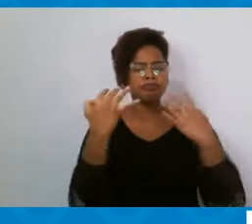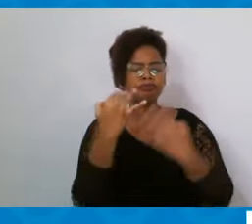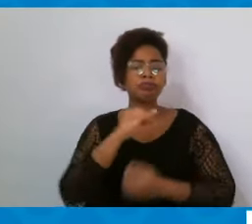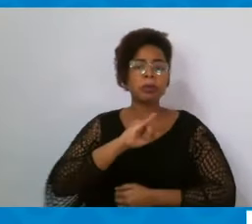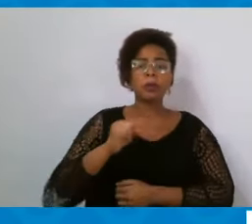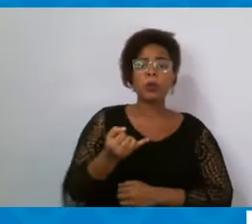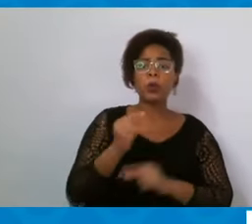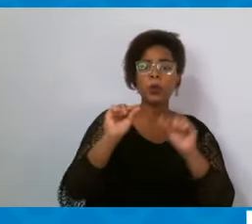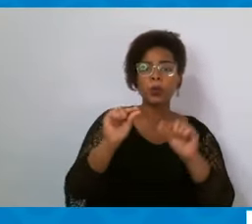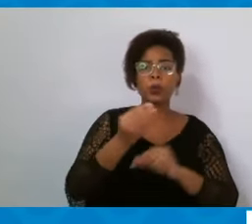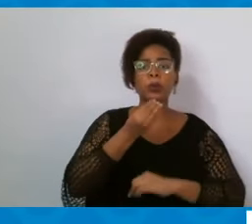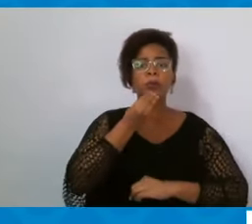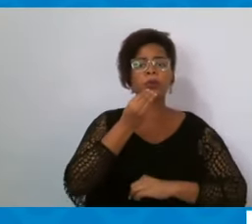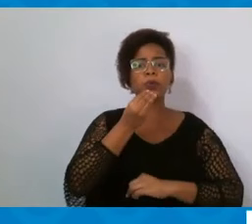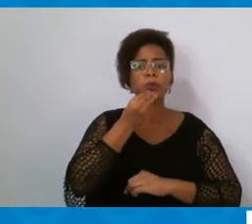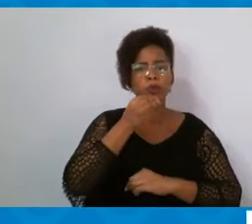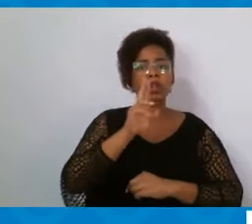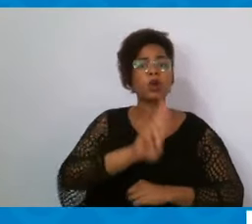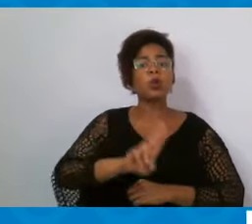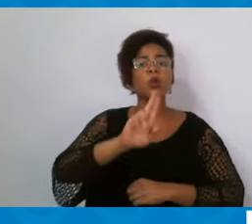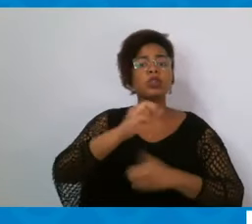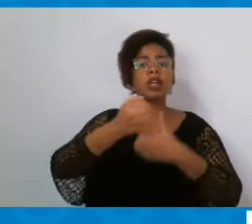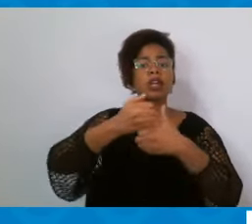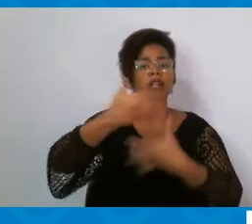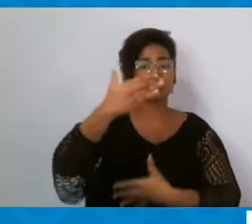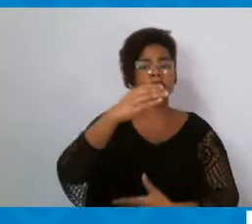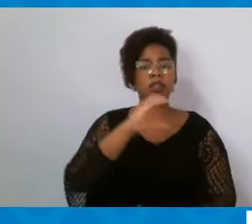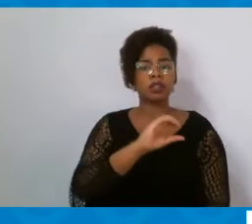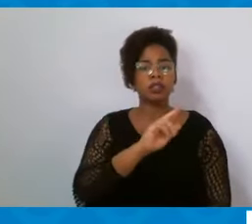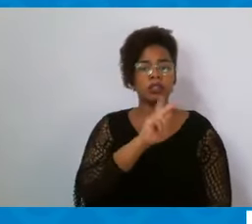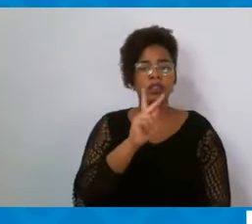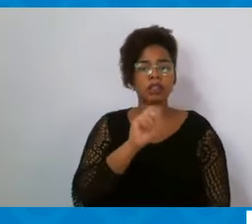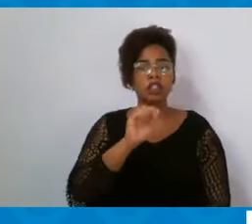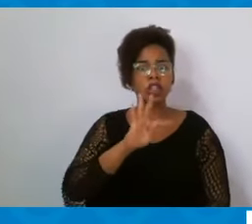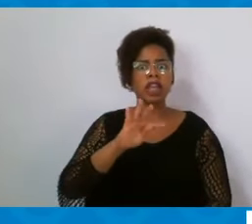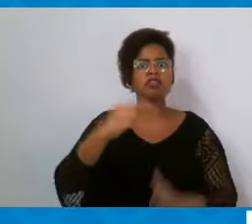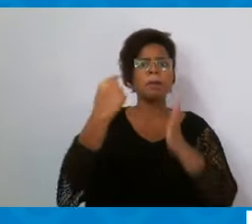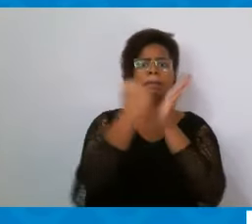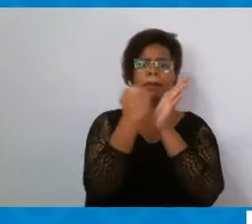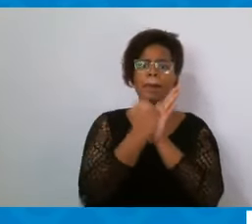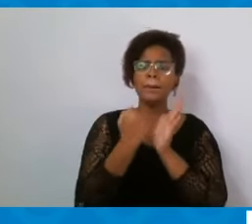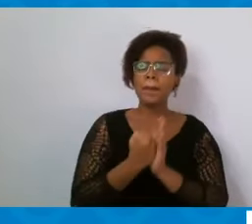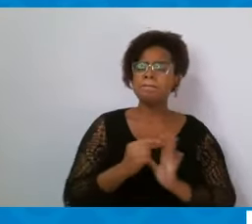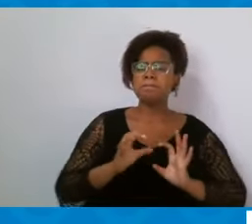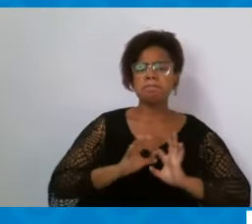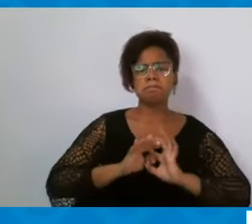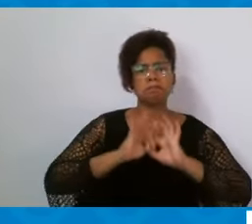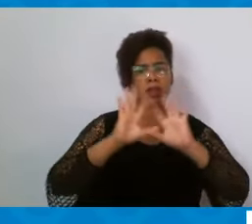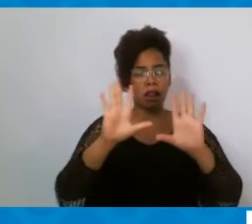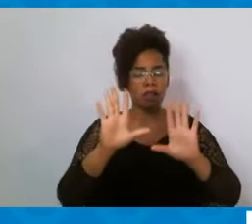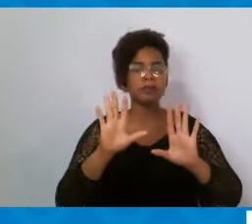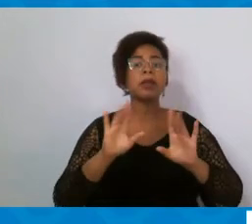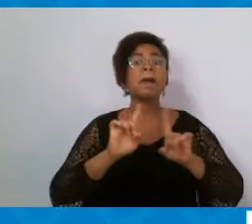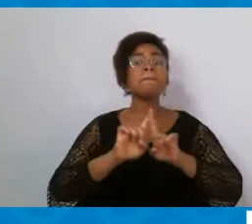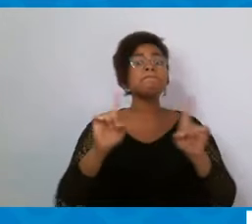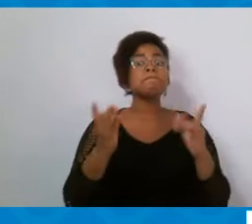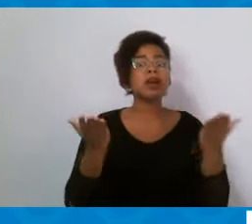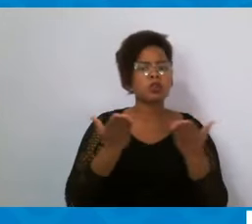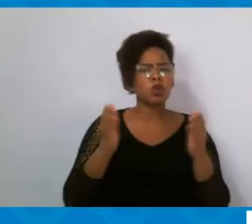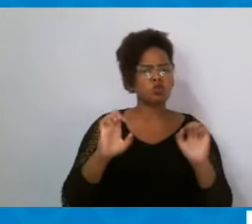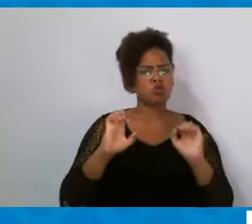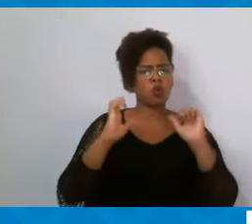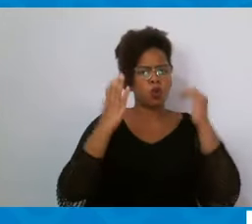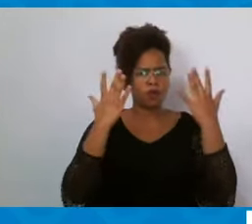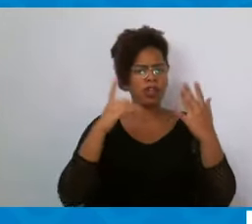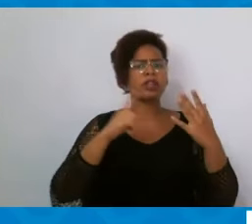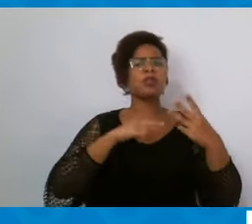perguntas pelo nosso chat. Ao longo da apresentação, nós vamos interagindo. Nós vamos dividir em dois, três blocos